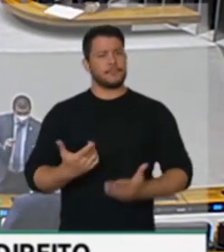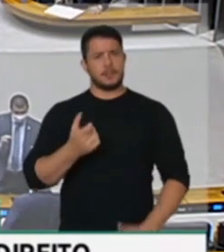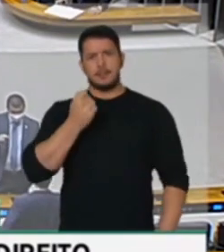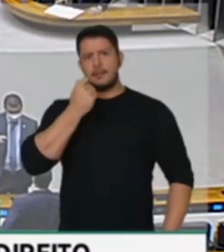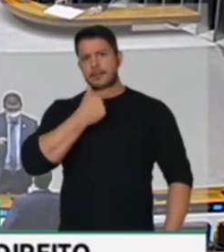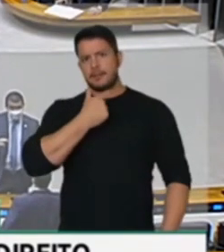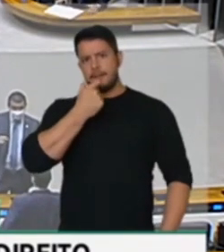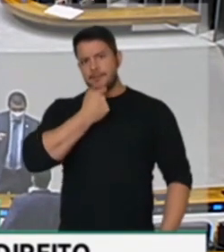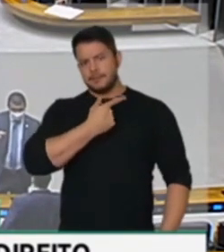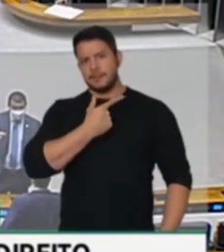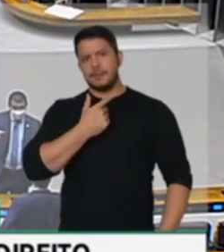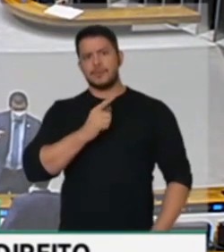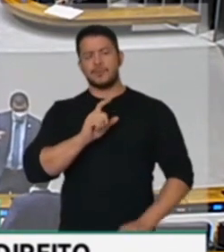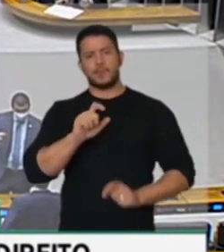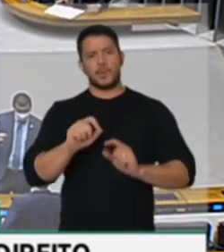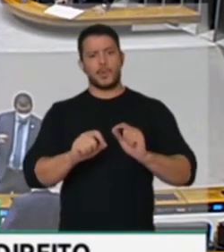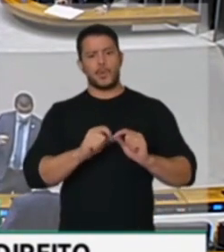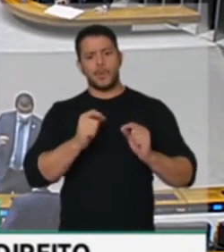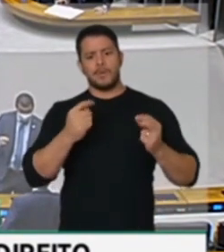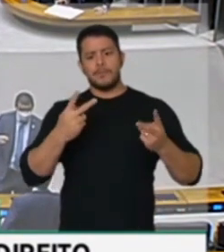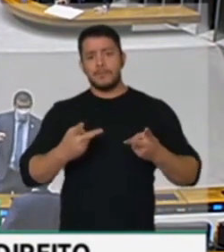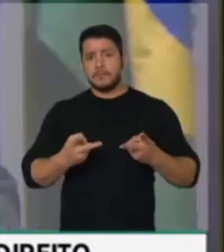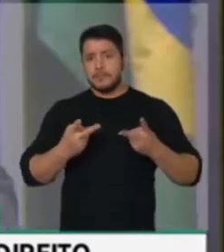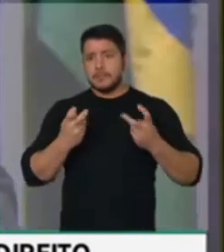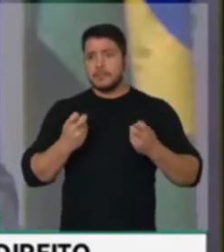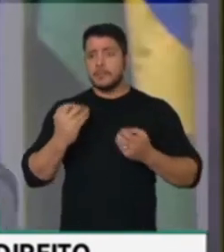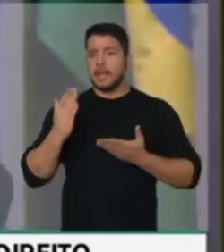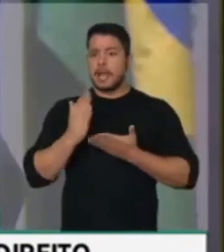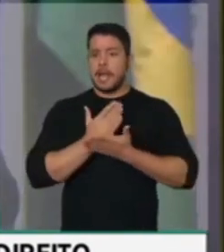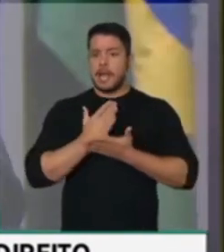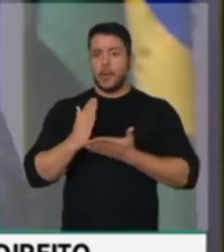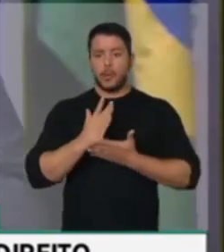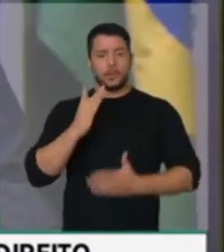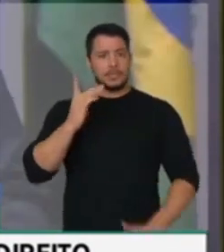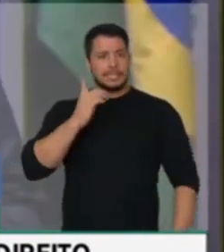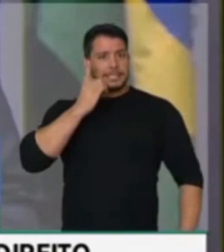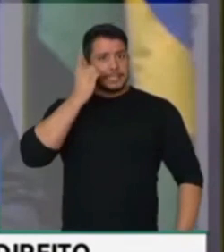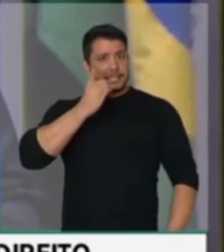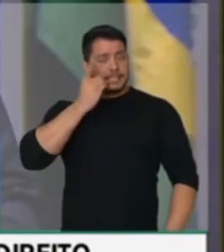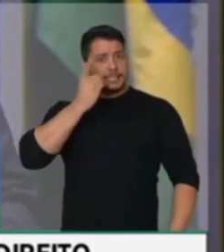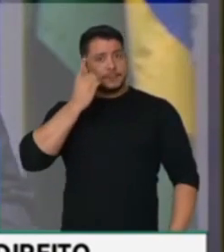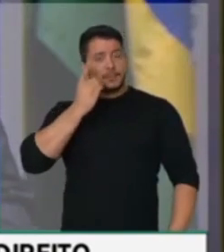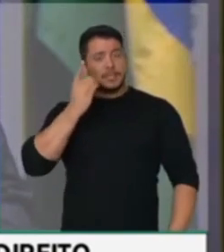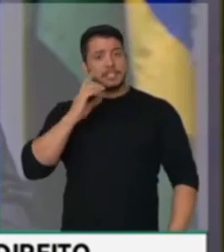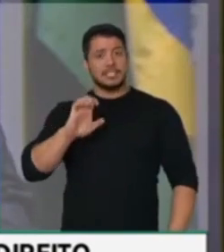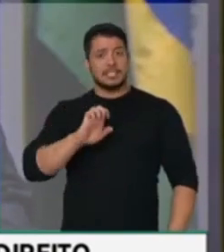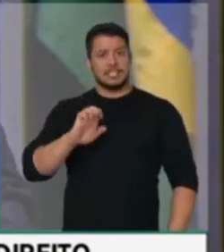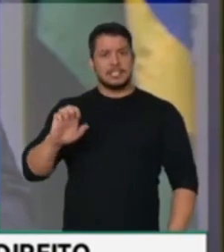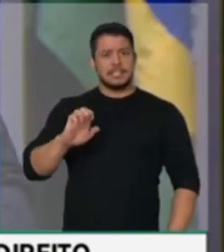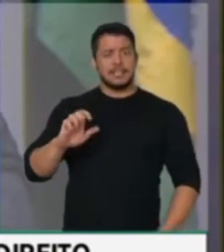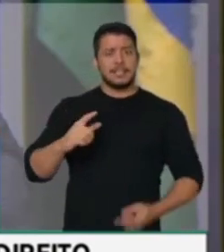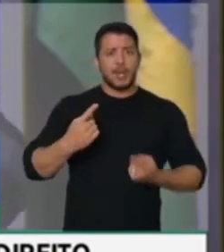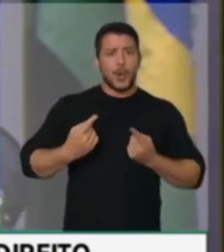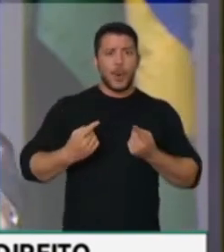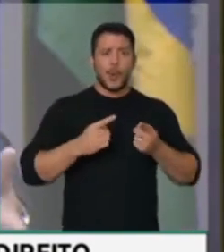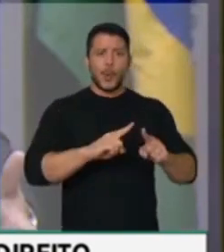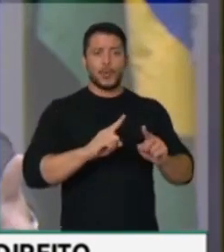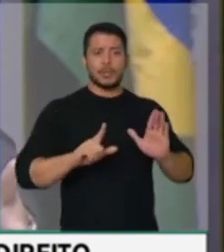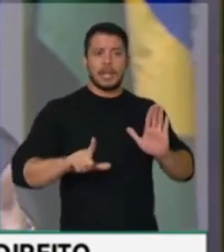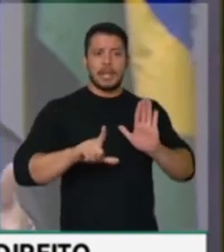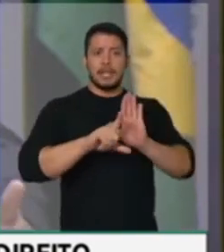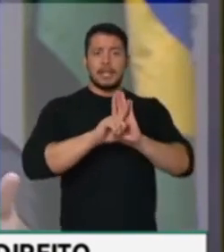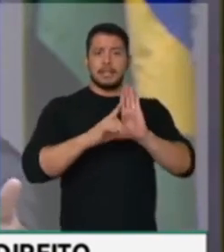É irônico e hilário ver alguns deputados aqui de esquerda atacando a Lei de Segurança Nacional, dizendo